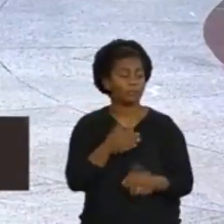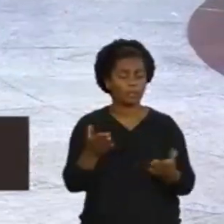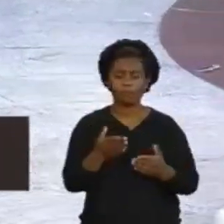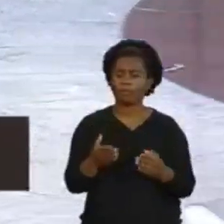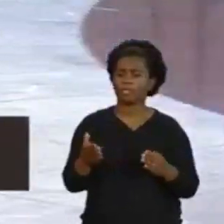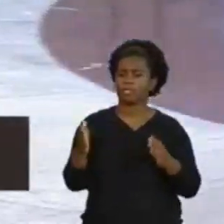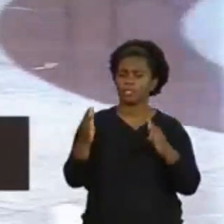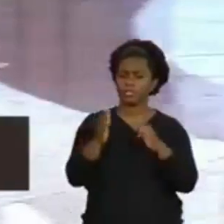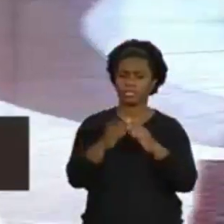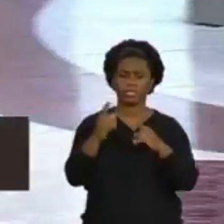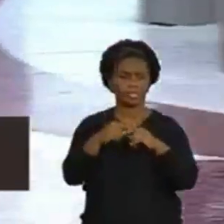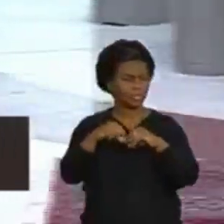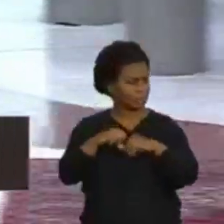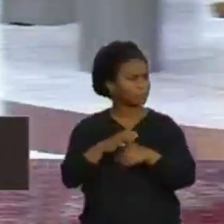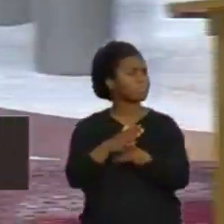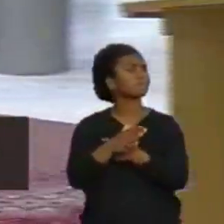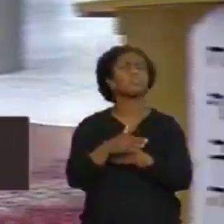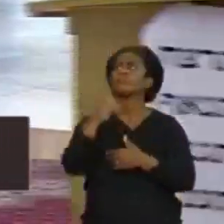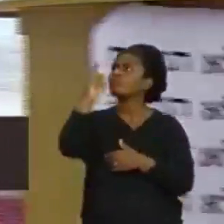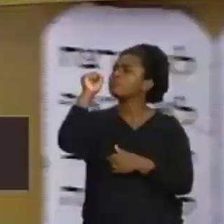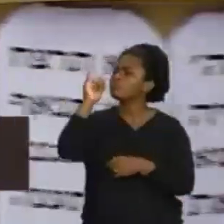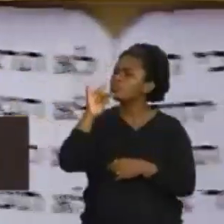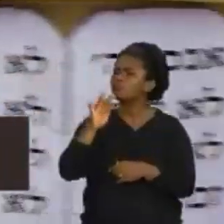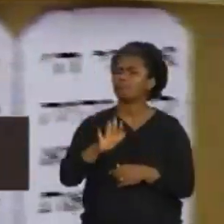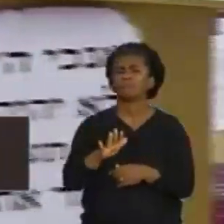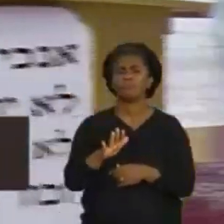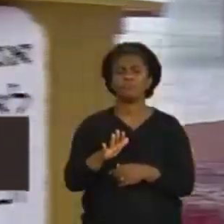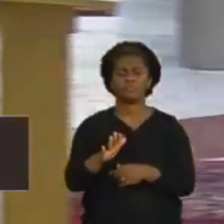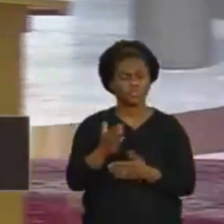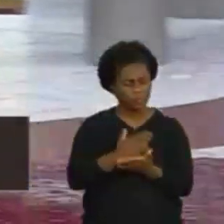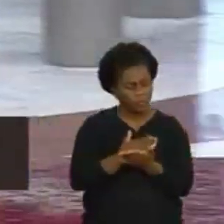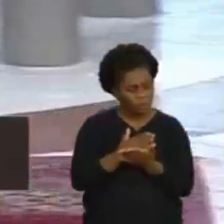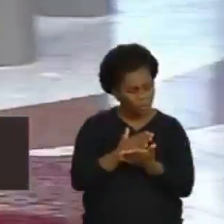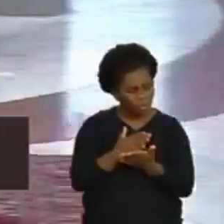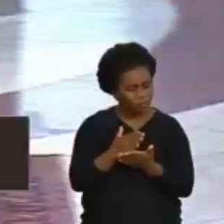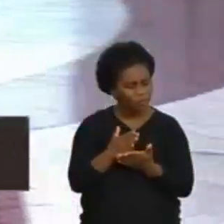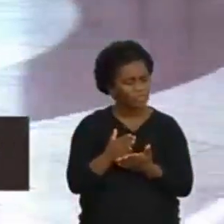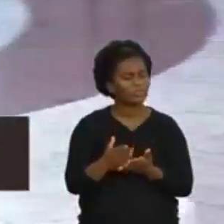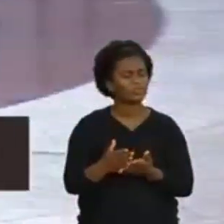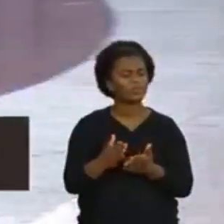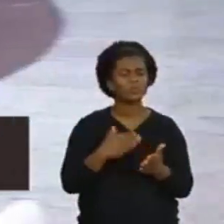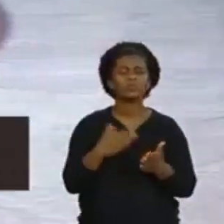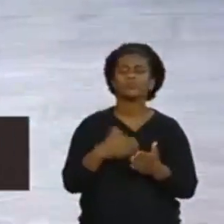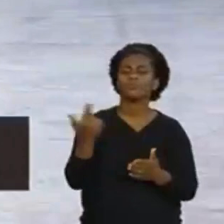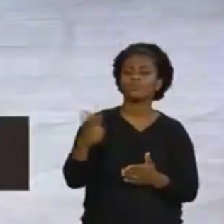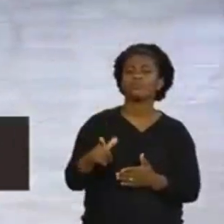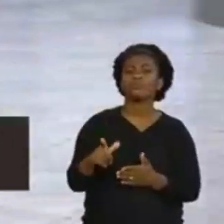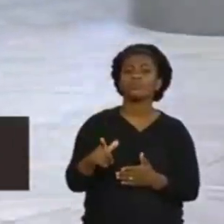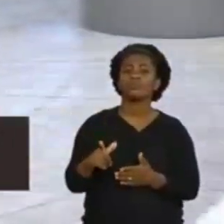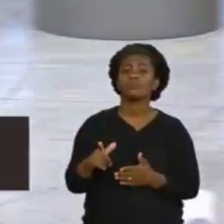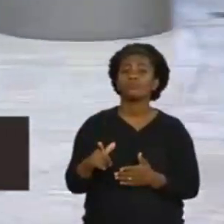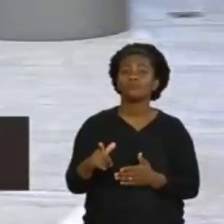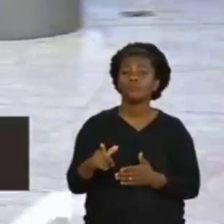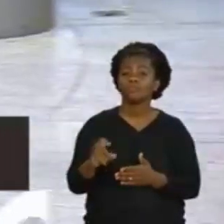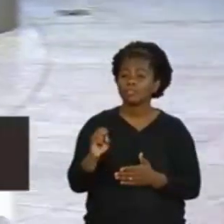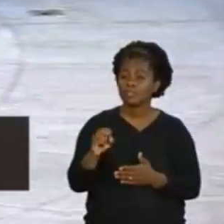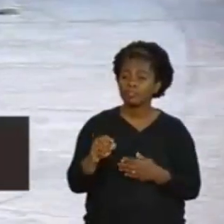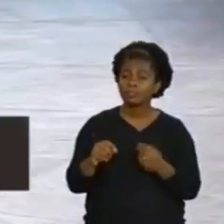Deus abençoou, já está começando tudo de novo. Quer dizer,